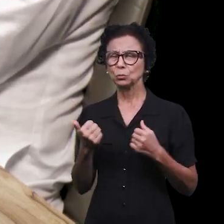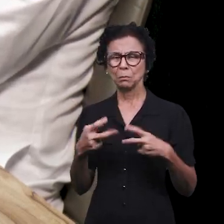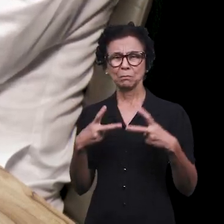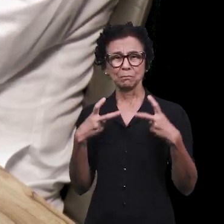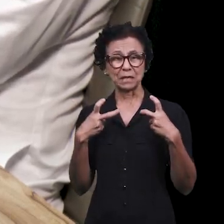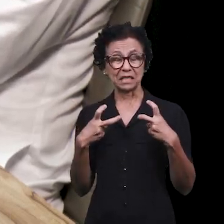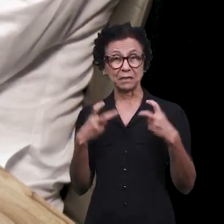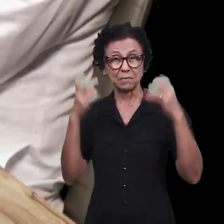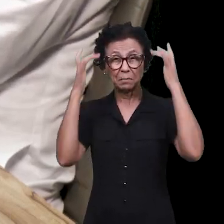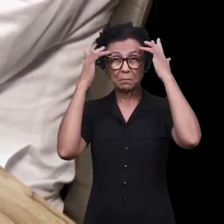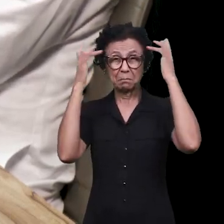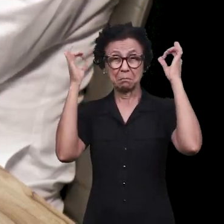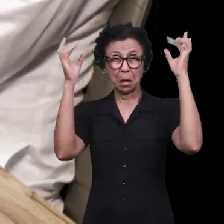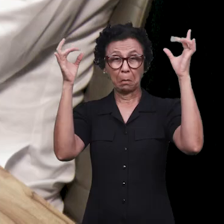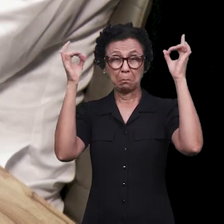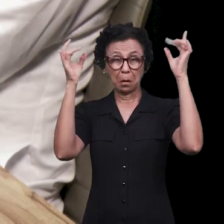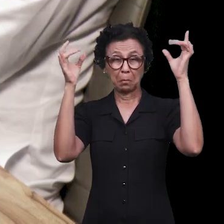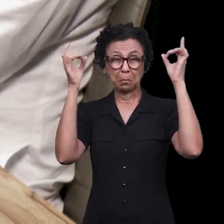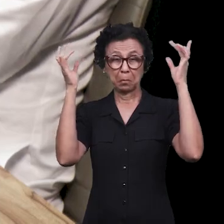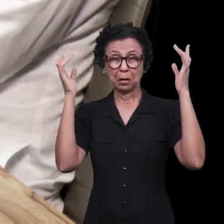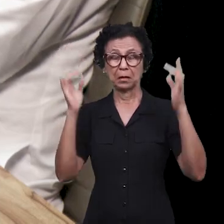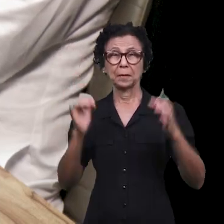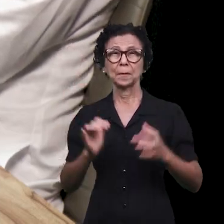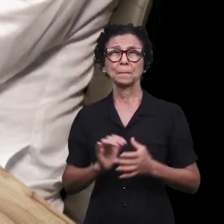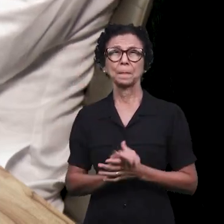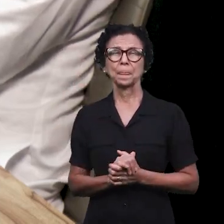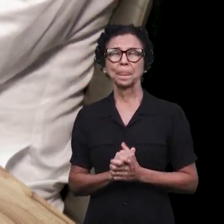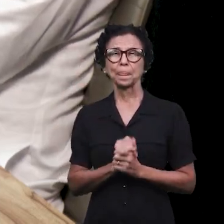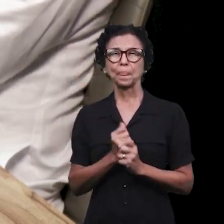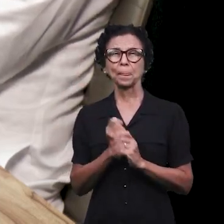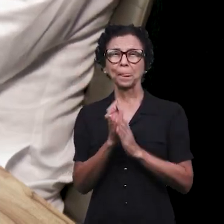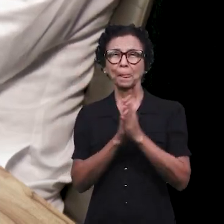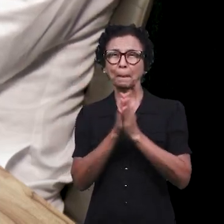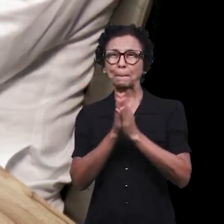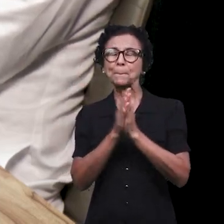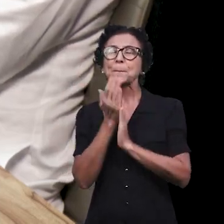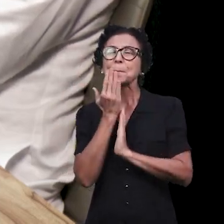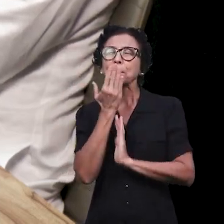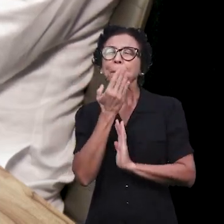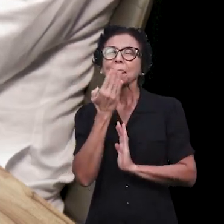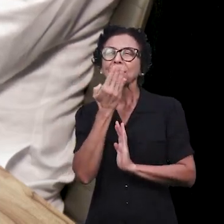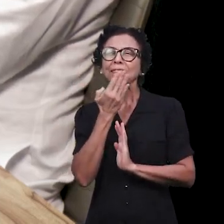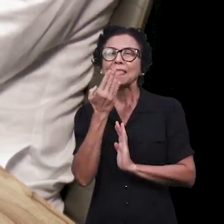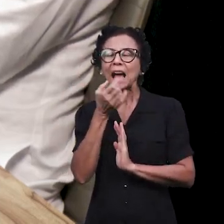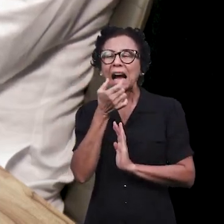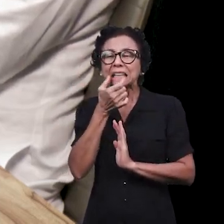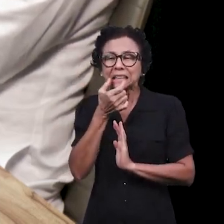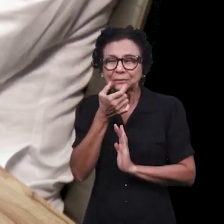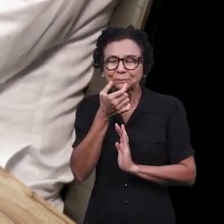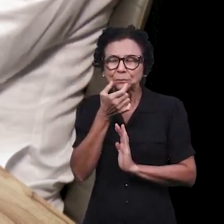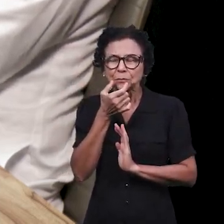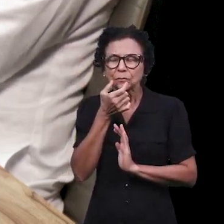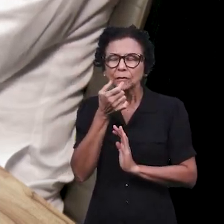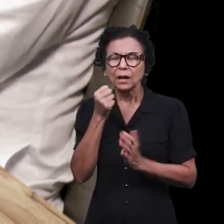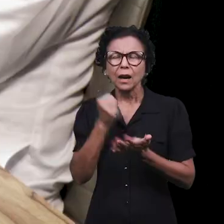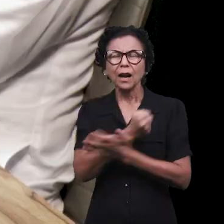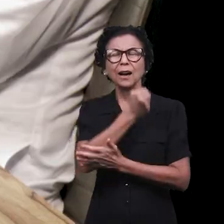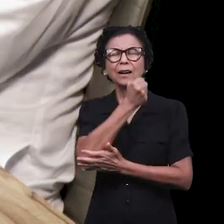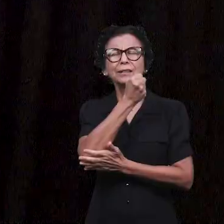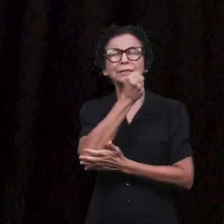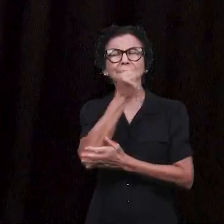desenvolvi um quadro de crise de enxaqueca. Então, comi aquele docinho, logo depois eu tive uma enxaqueca. Exatamente. Então, os alimentos